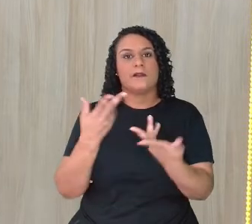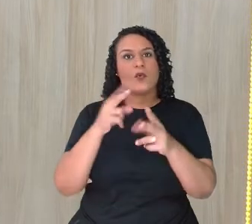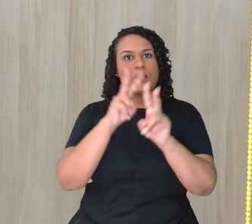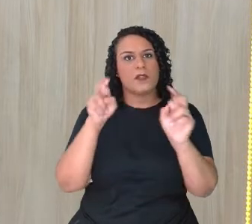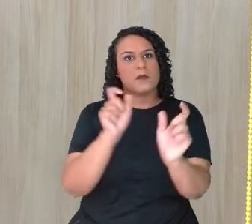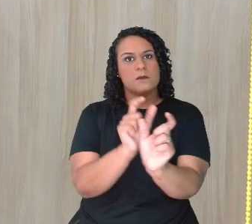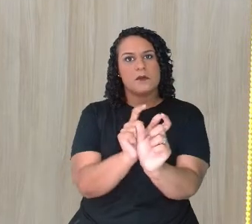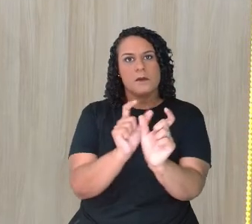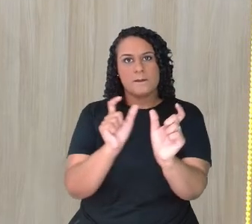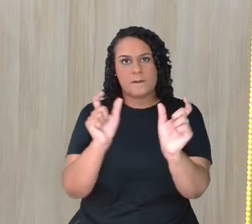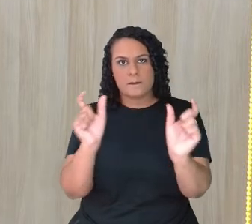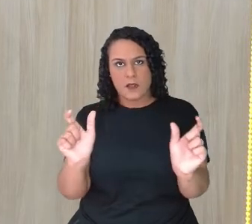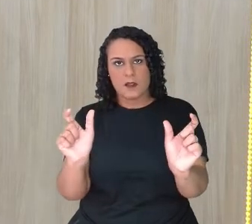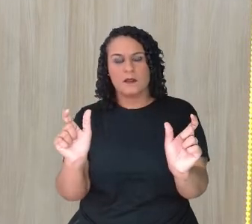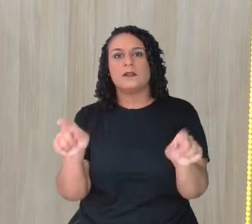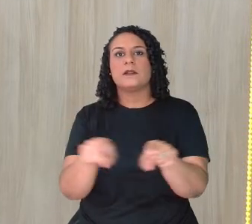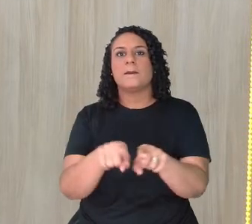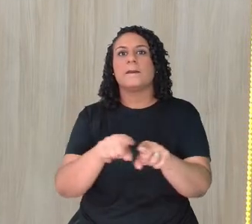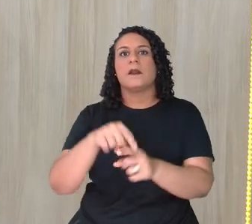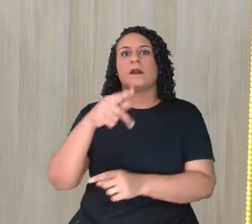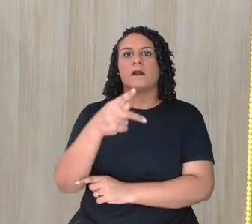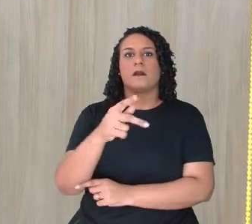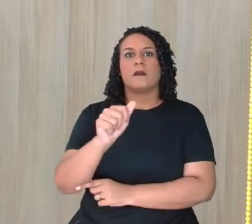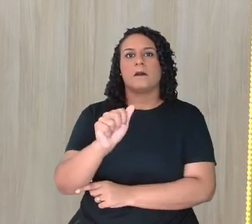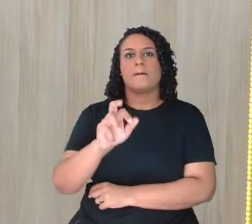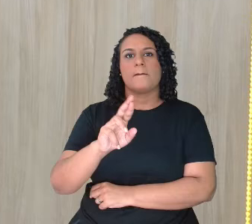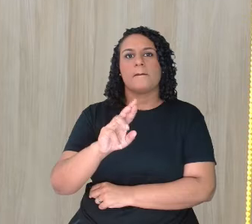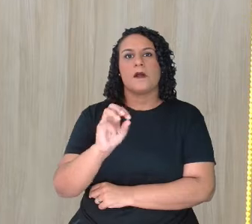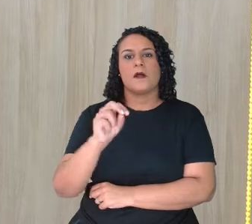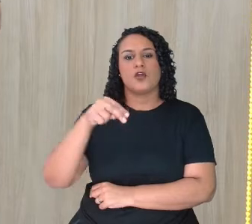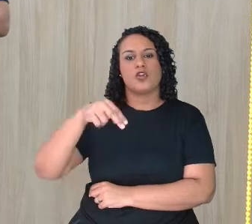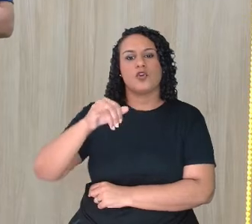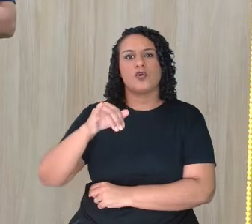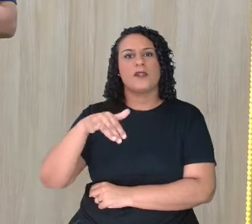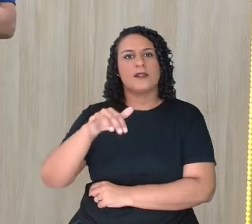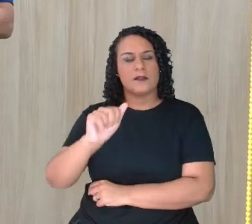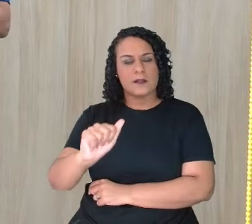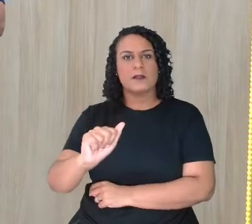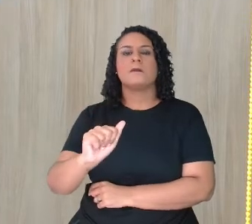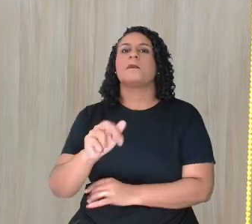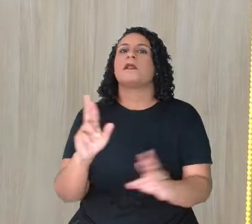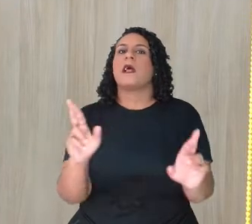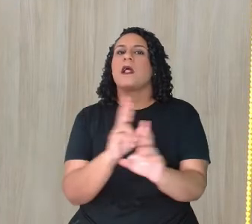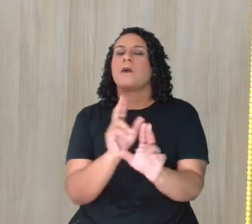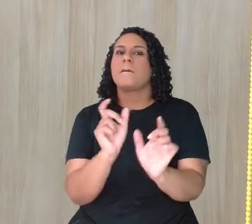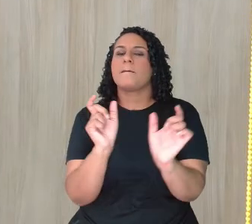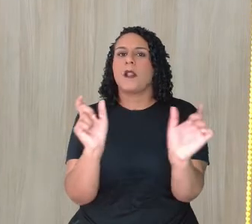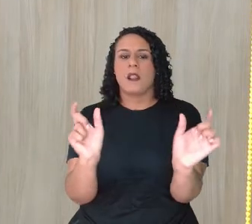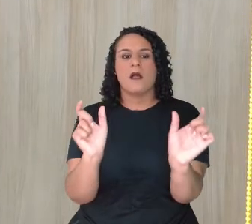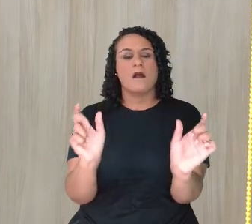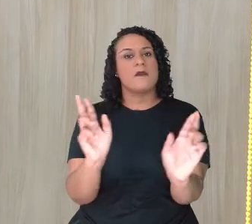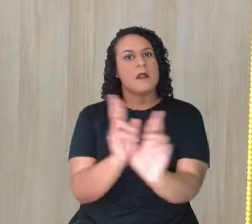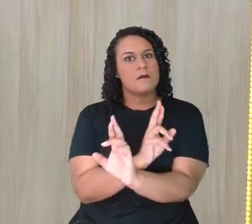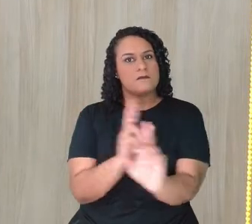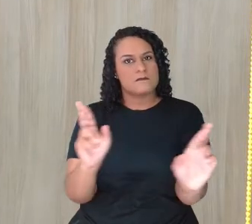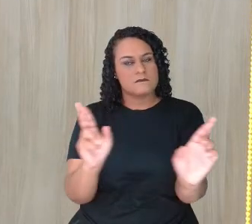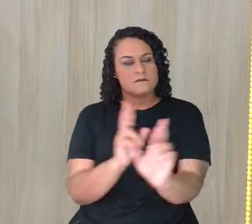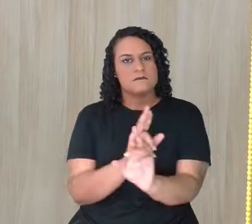sinonímia, paronímia, não é? Toda esta relação de sentido das palavras usada no texto já